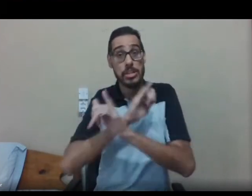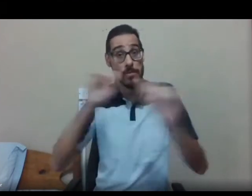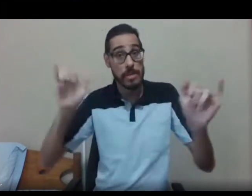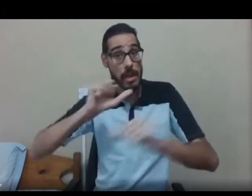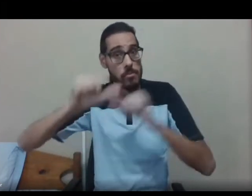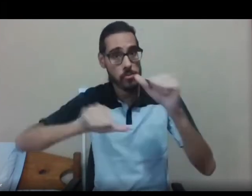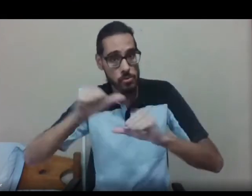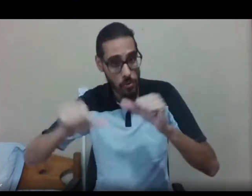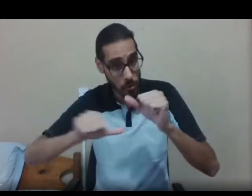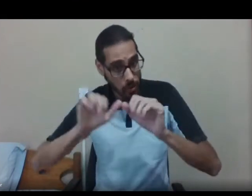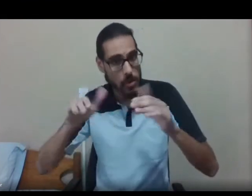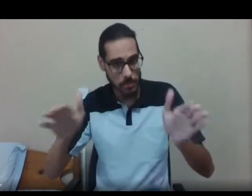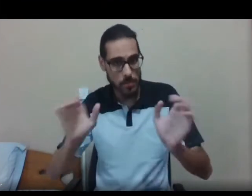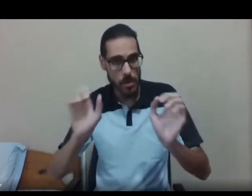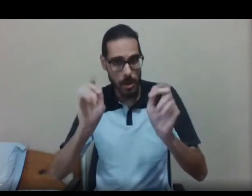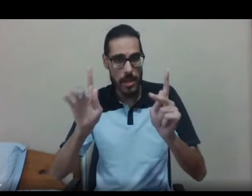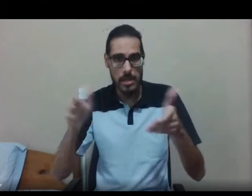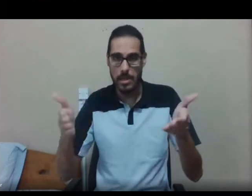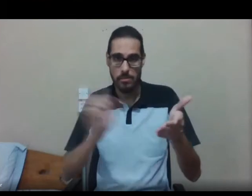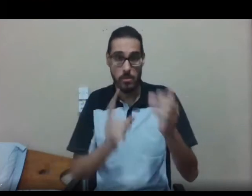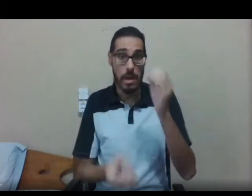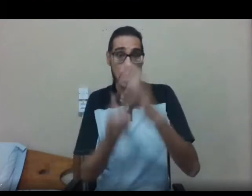ponto. tá certo.